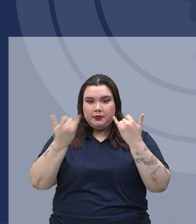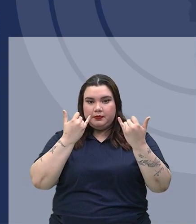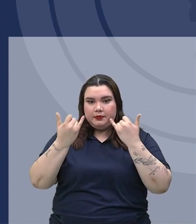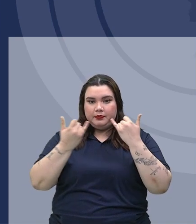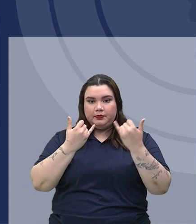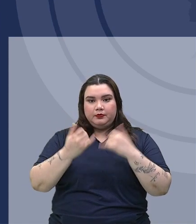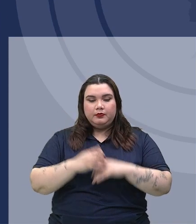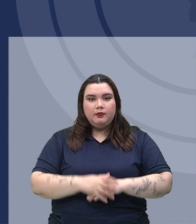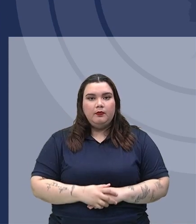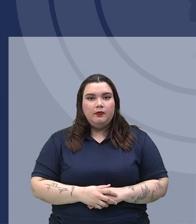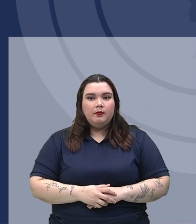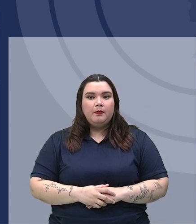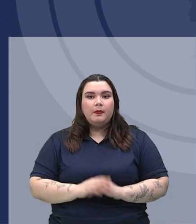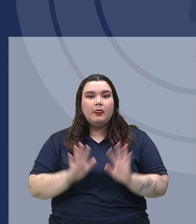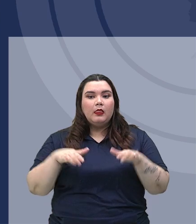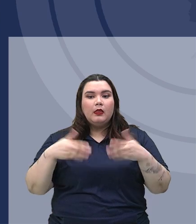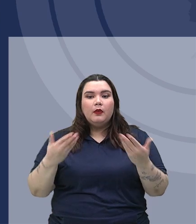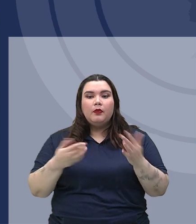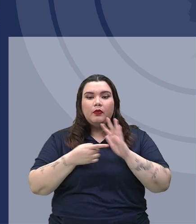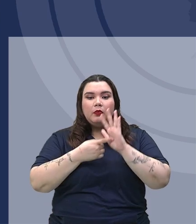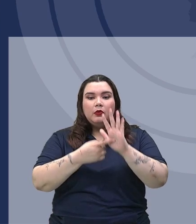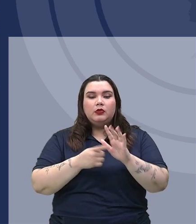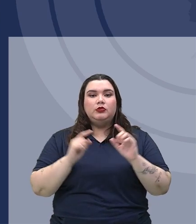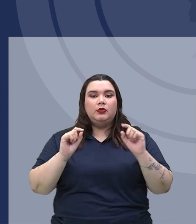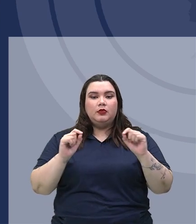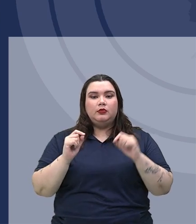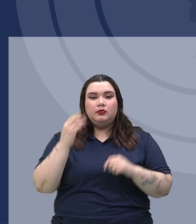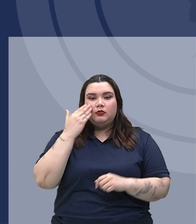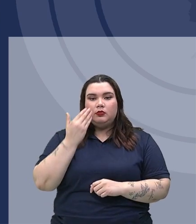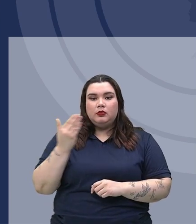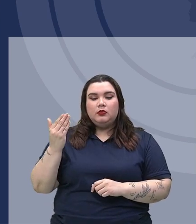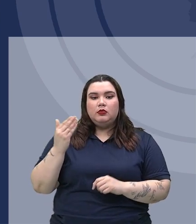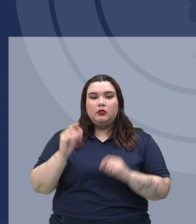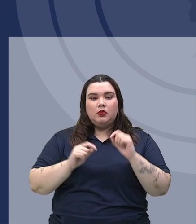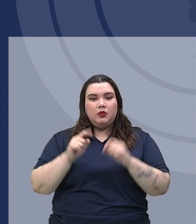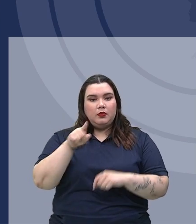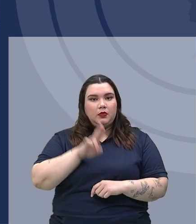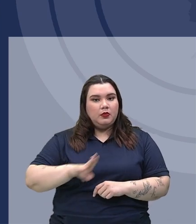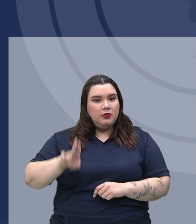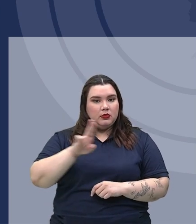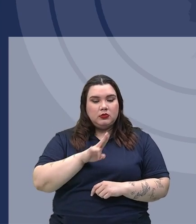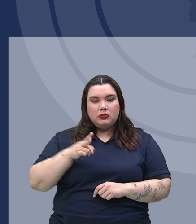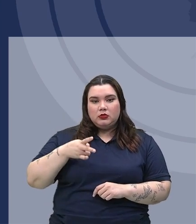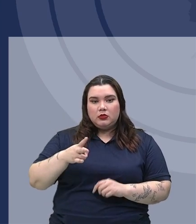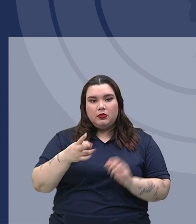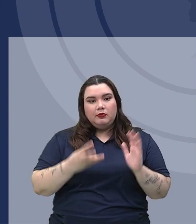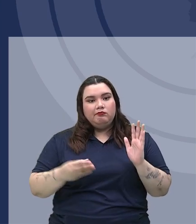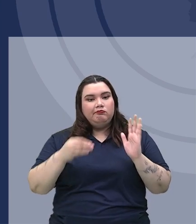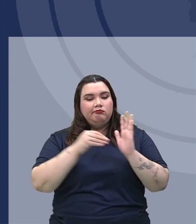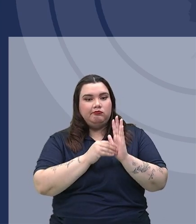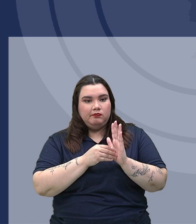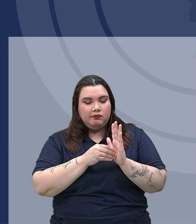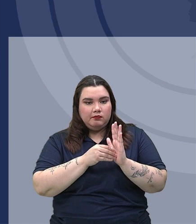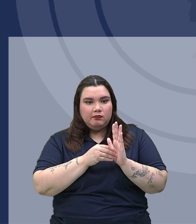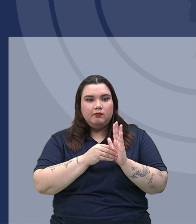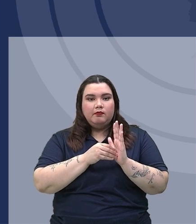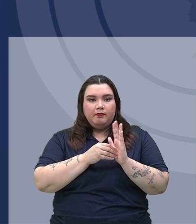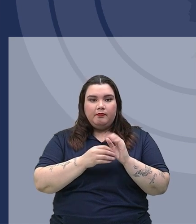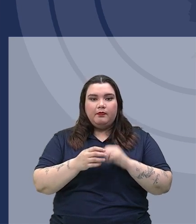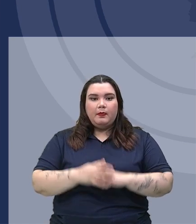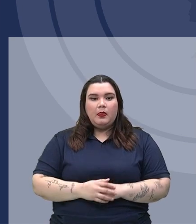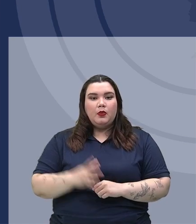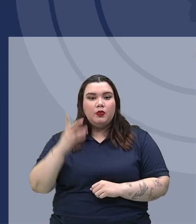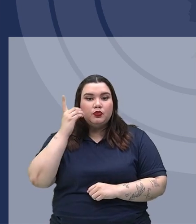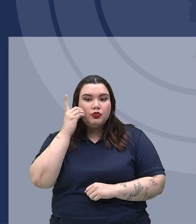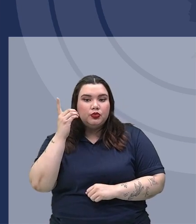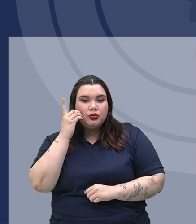E aí, gente, aqui, olha, que vocês vão utilizar super no diário de vocês é a